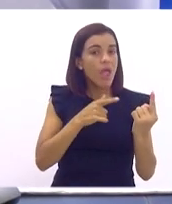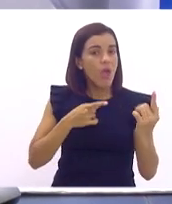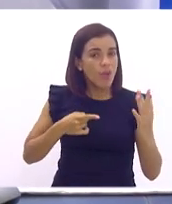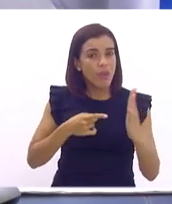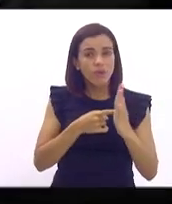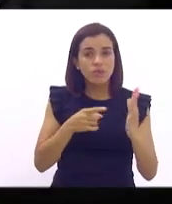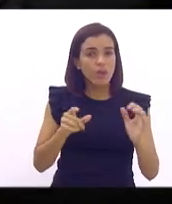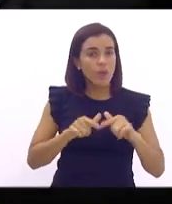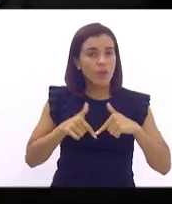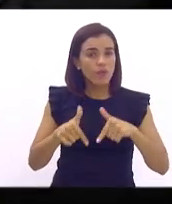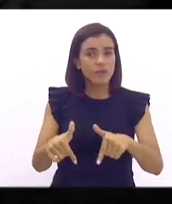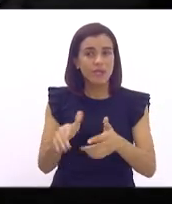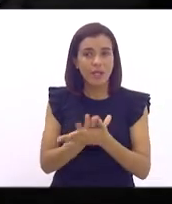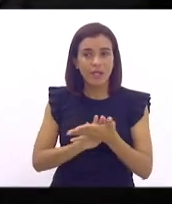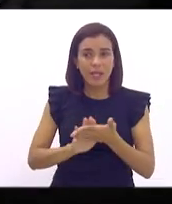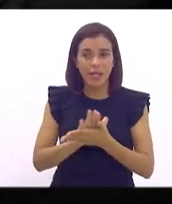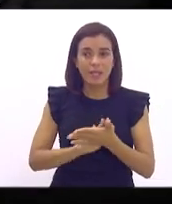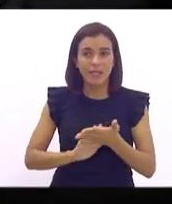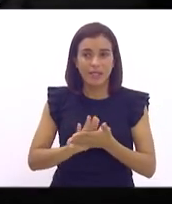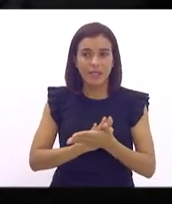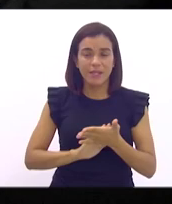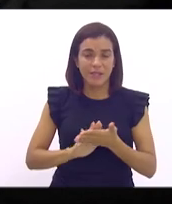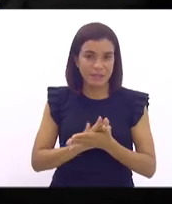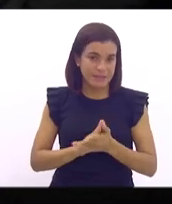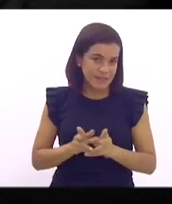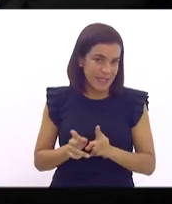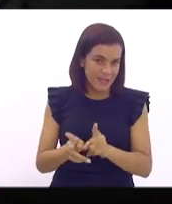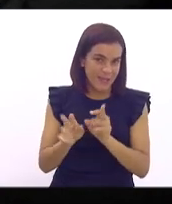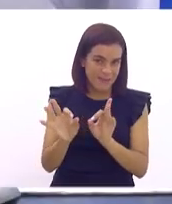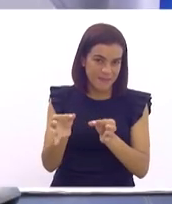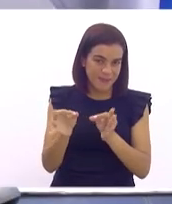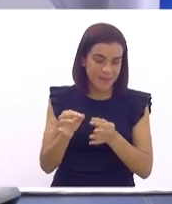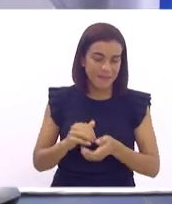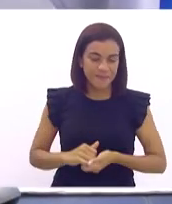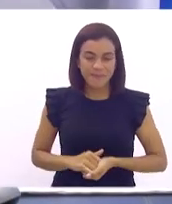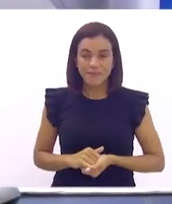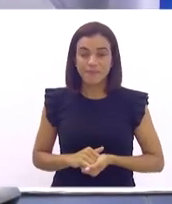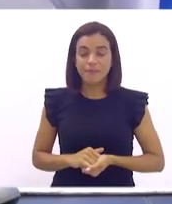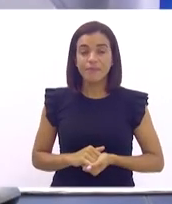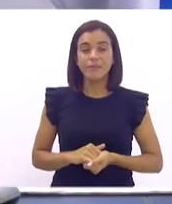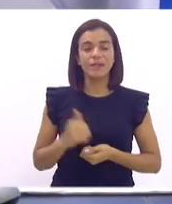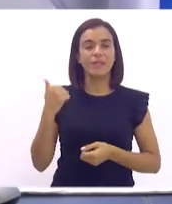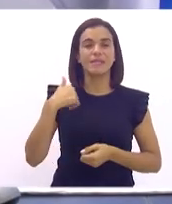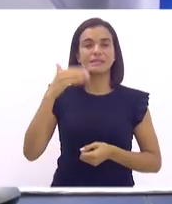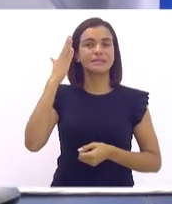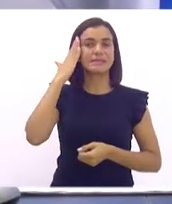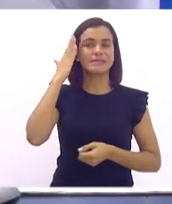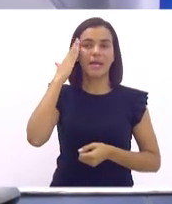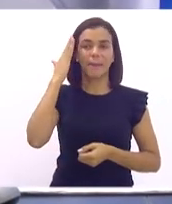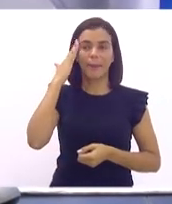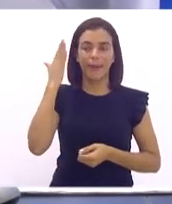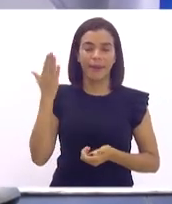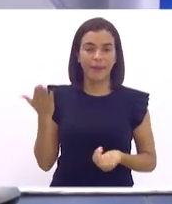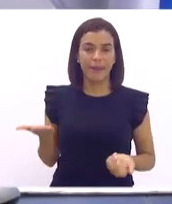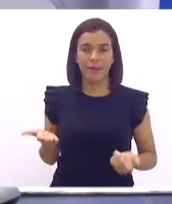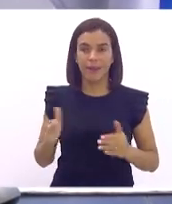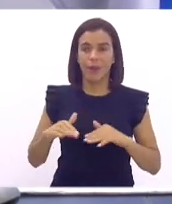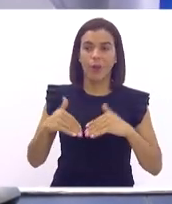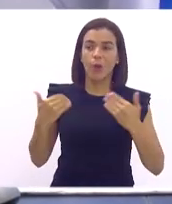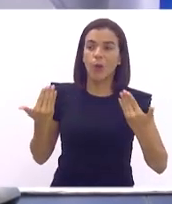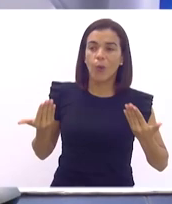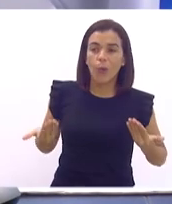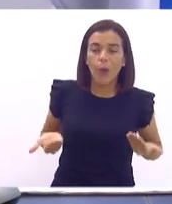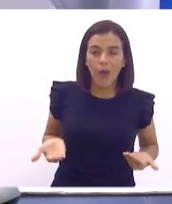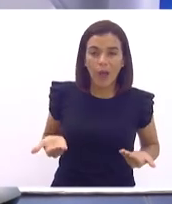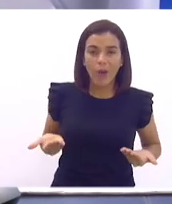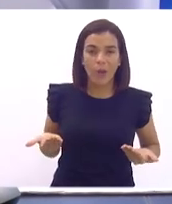nada. Né? Sim. Pode ter acontecido isso. E aí, saber quem, qual é a ponta